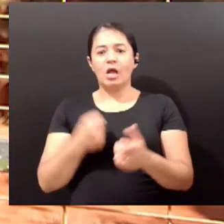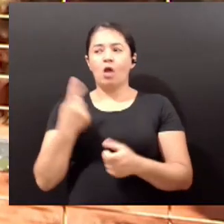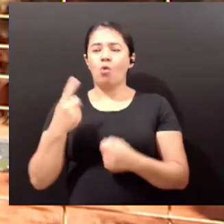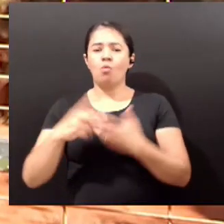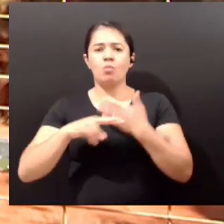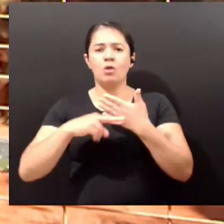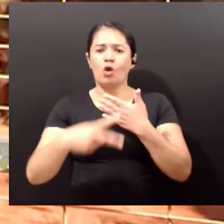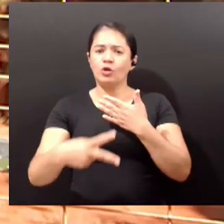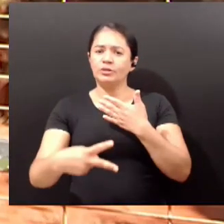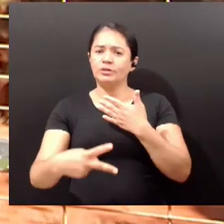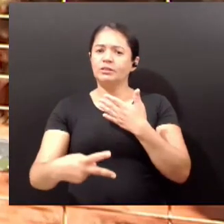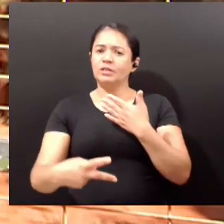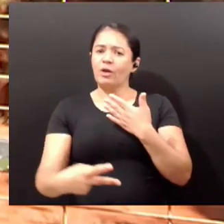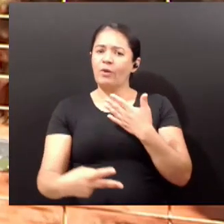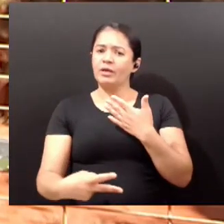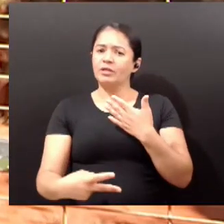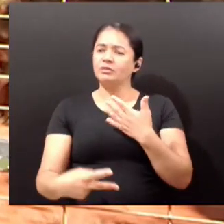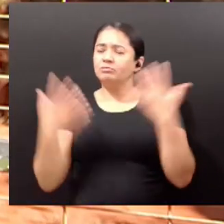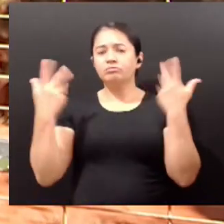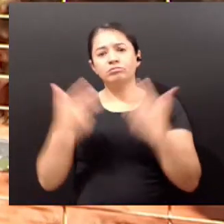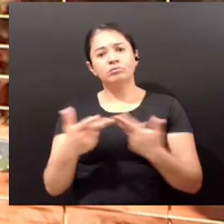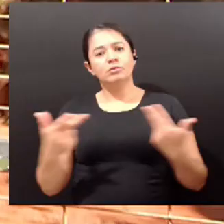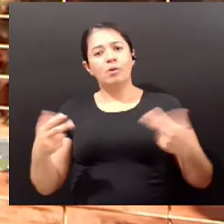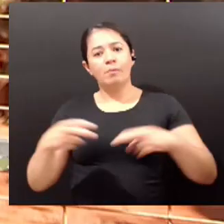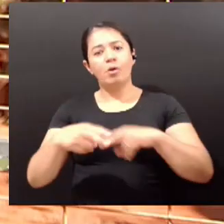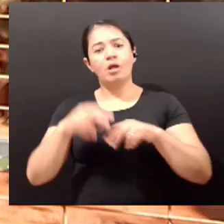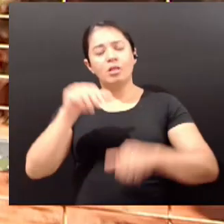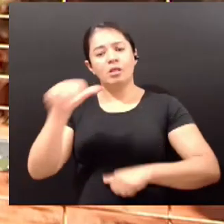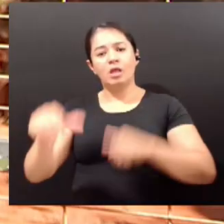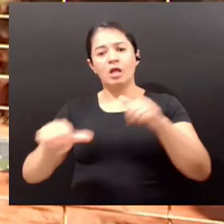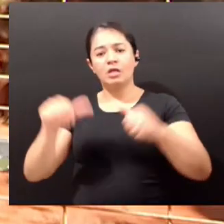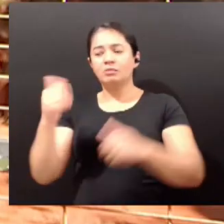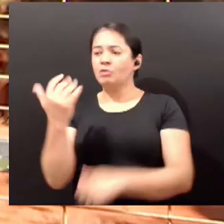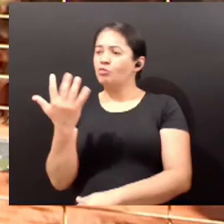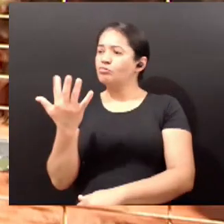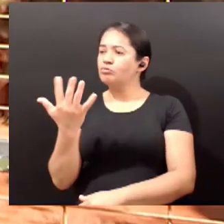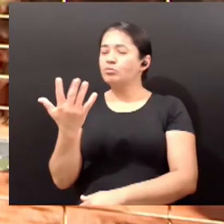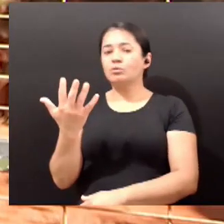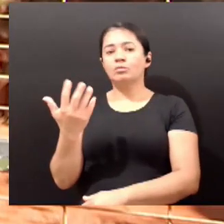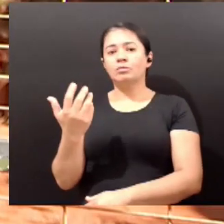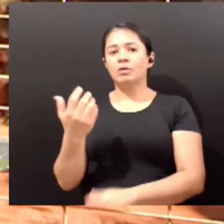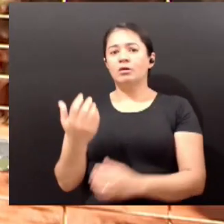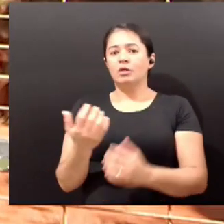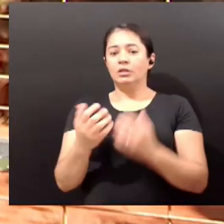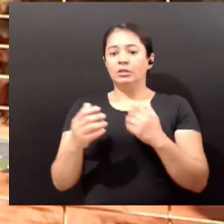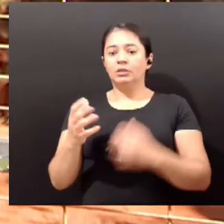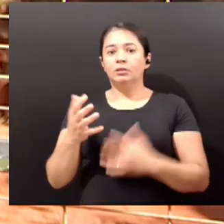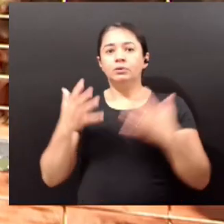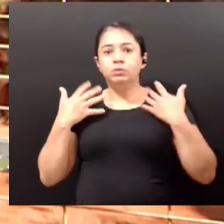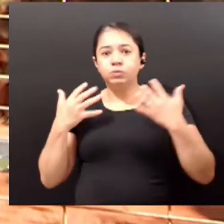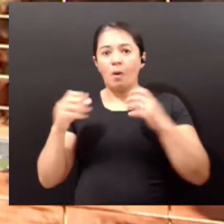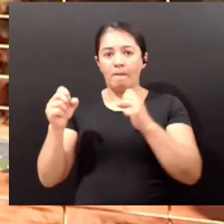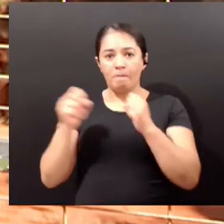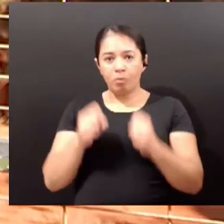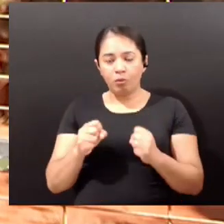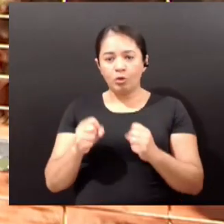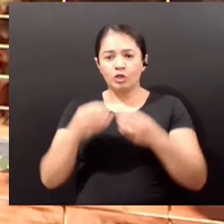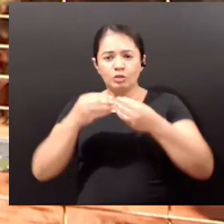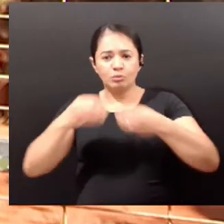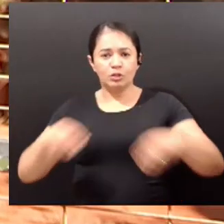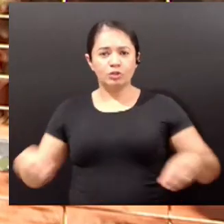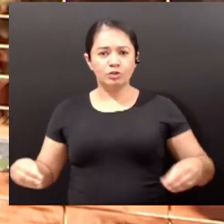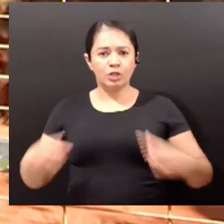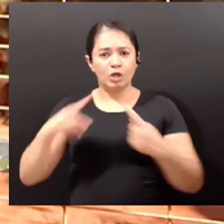esses animais com relação às mudanças climáticas, ao aquecimento global? Isso pode prejudicar essa espécie de alguma